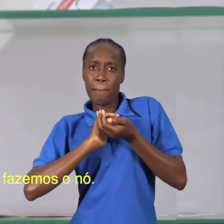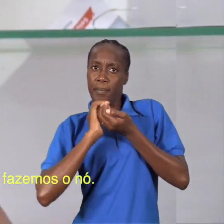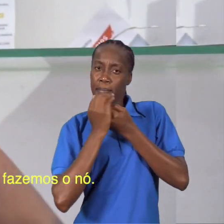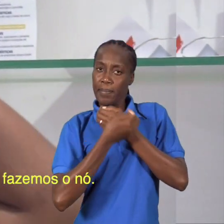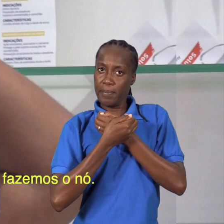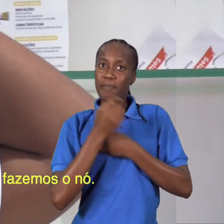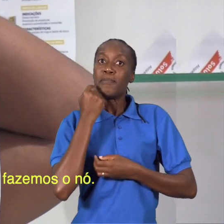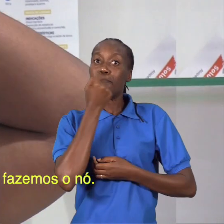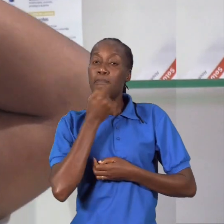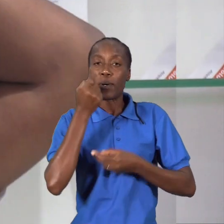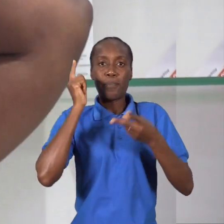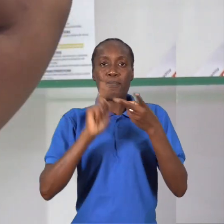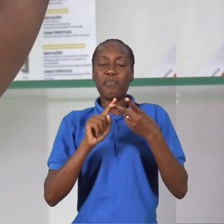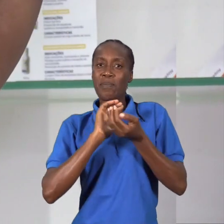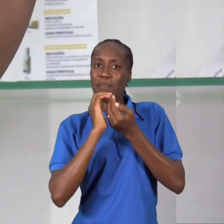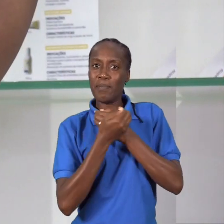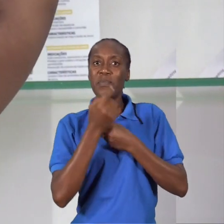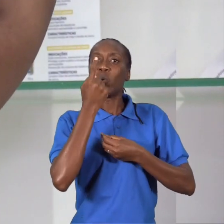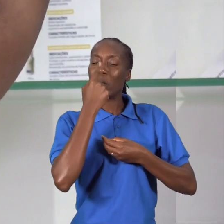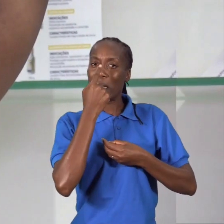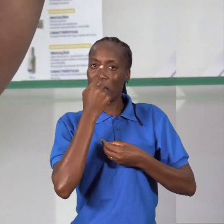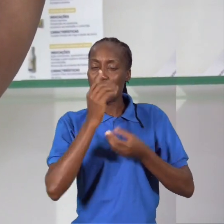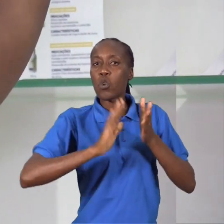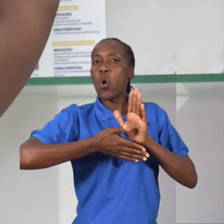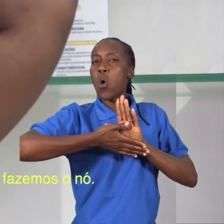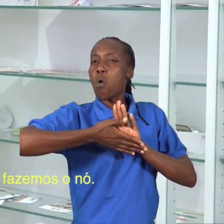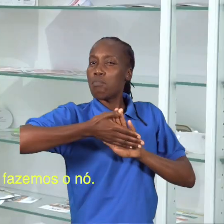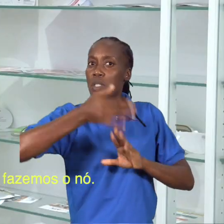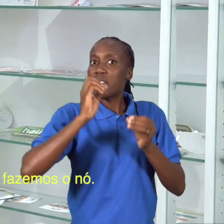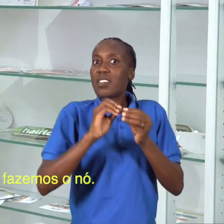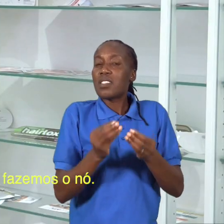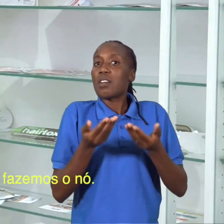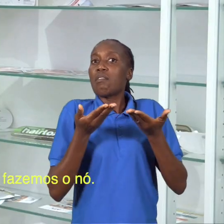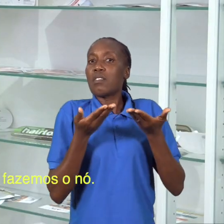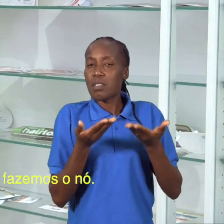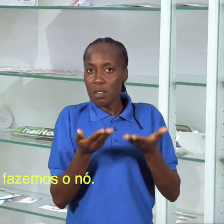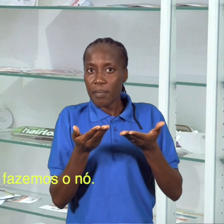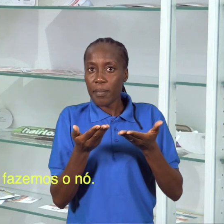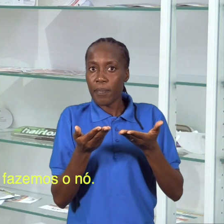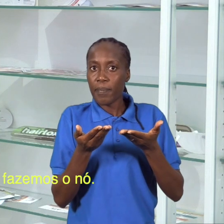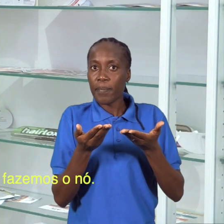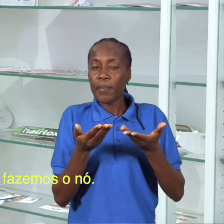Começando por fazer isto, damos um nó